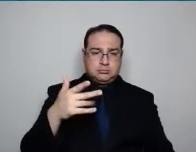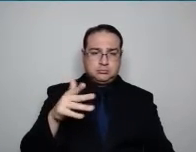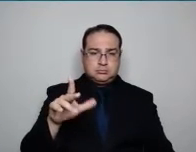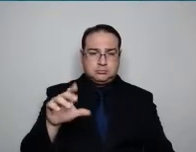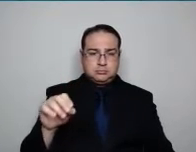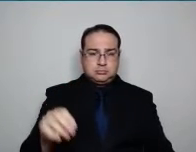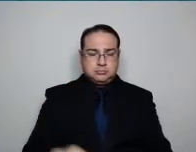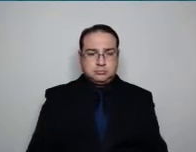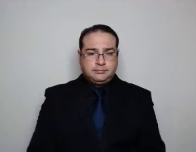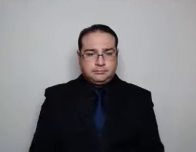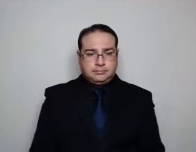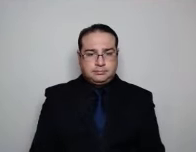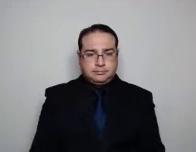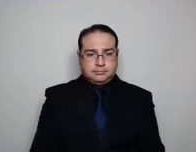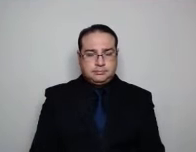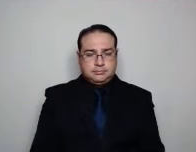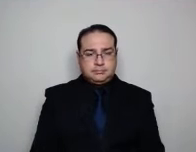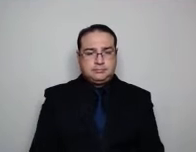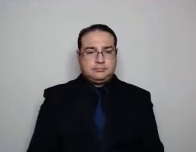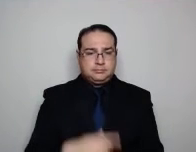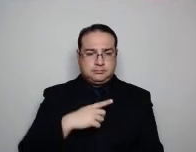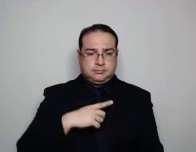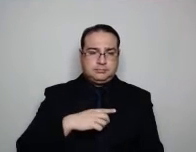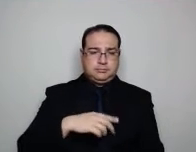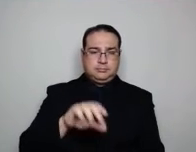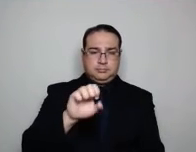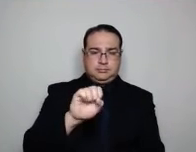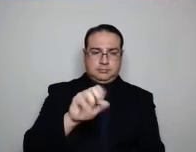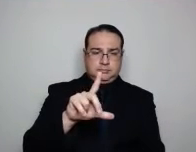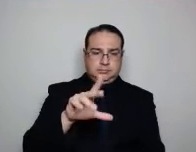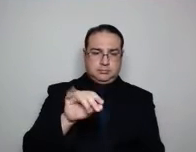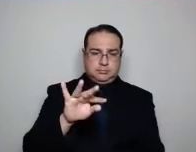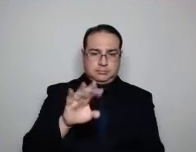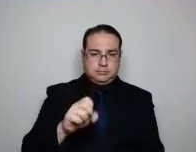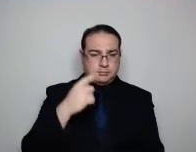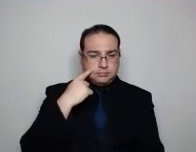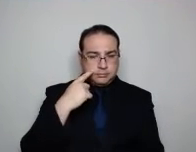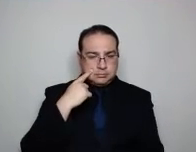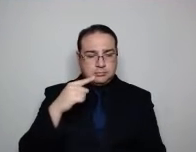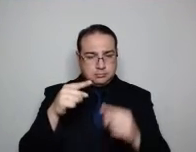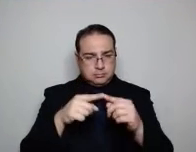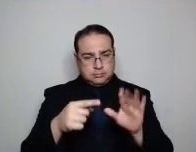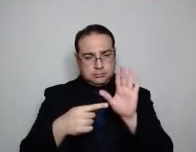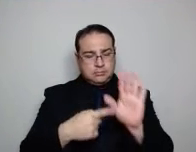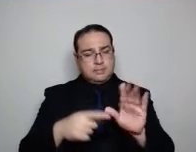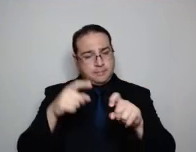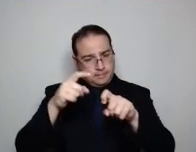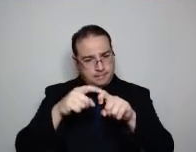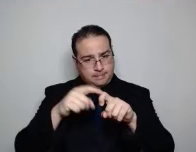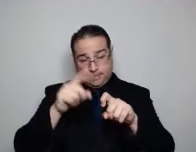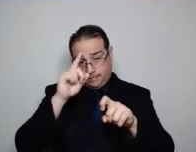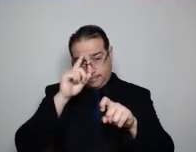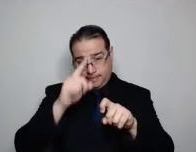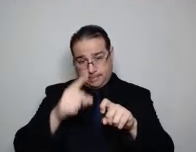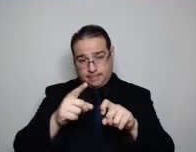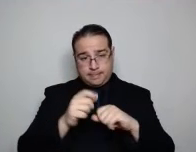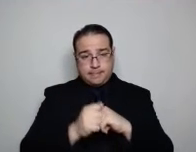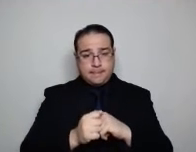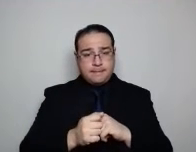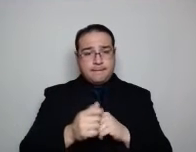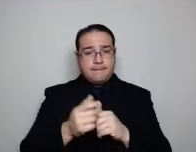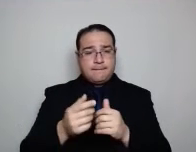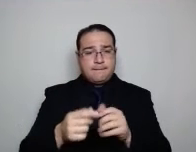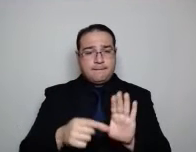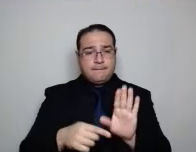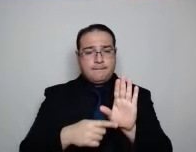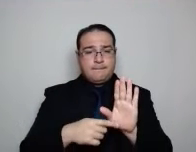forneça as próteses mamárias de silicone solicitado para todo glúten, observando de forma prescrita pelo médico assistente, e